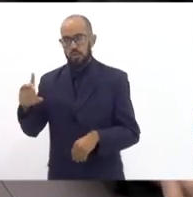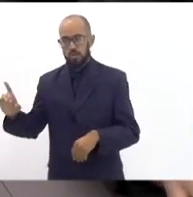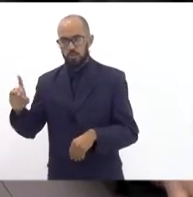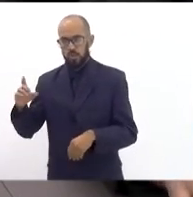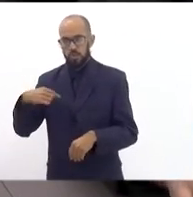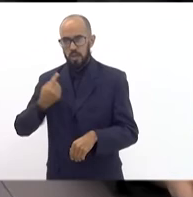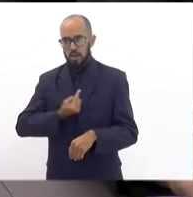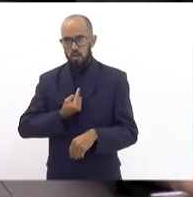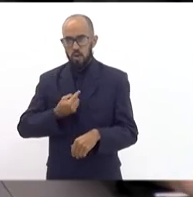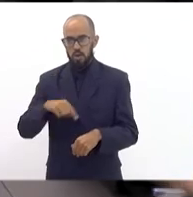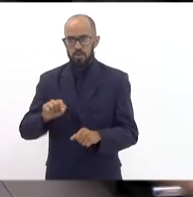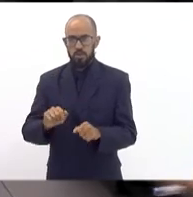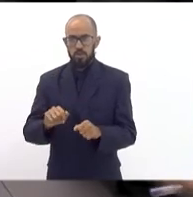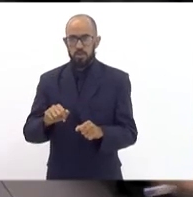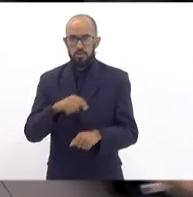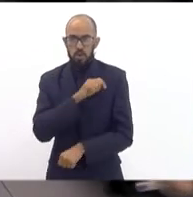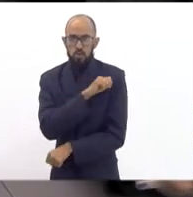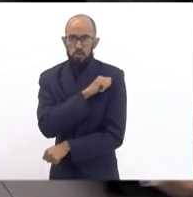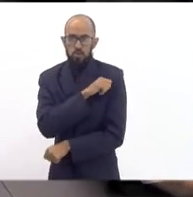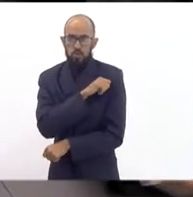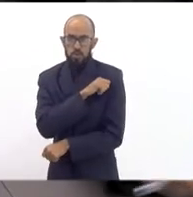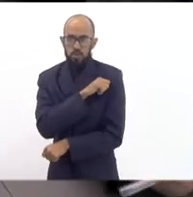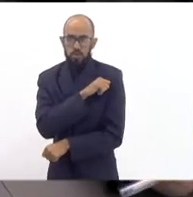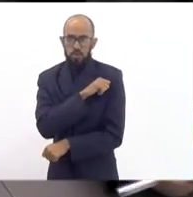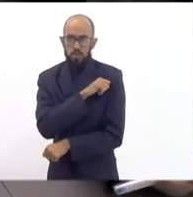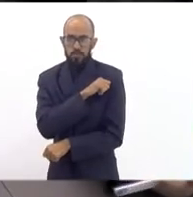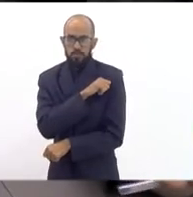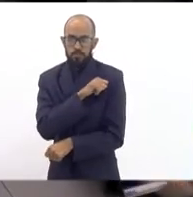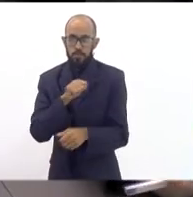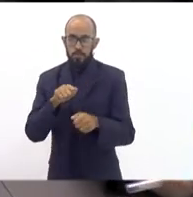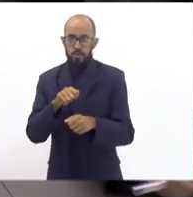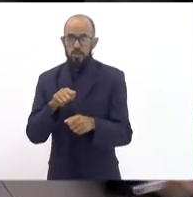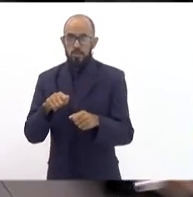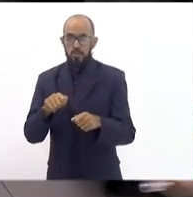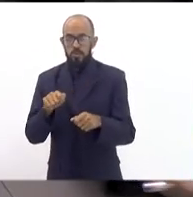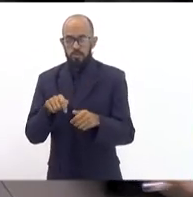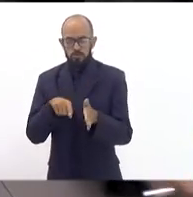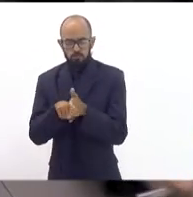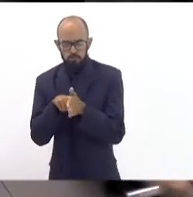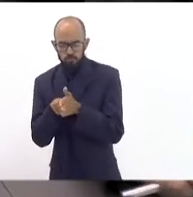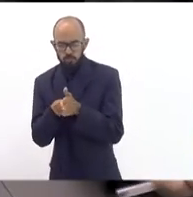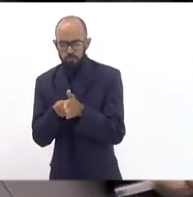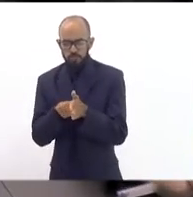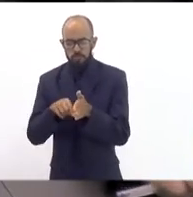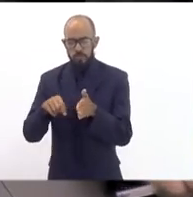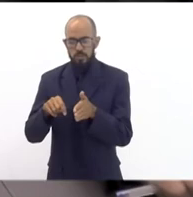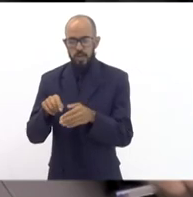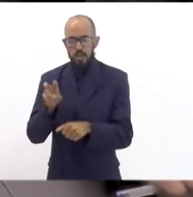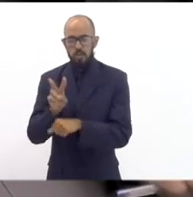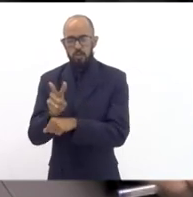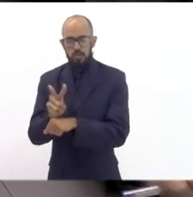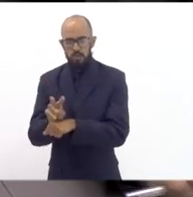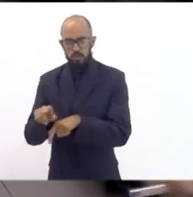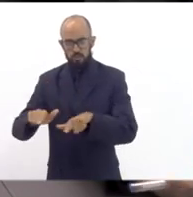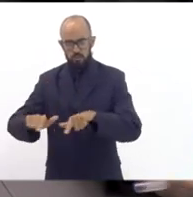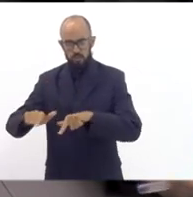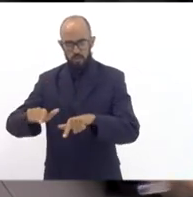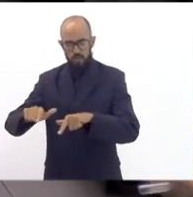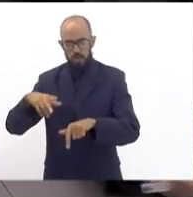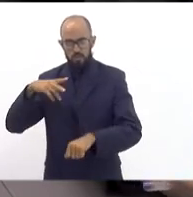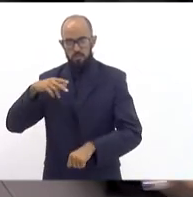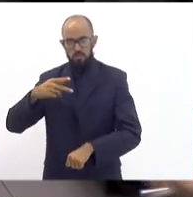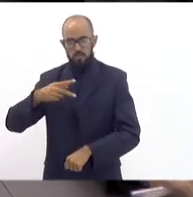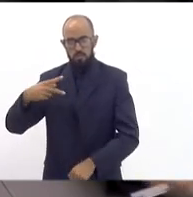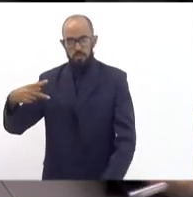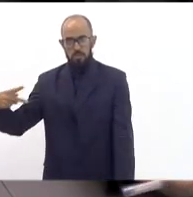nossa, né? A Coordenadoria de Auditoria e Fiscalização da Desestatização. Concessões, parcerias público-privadas